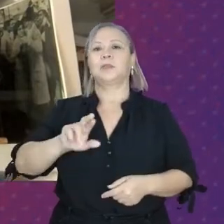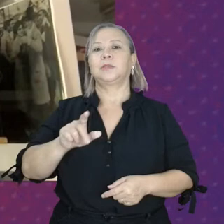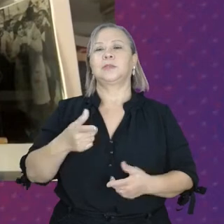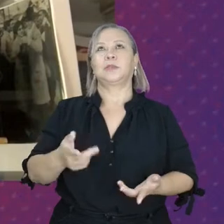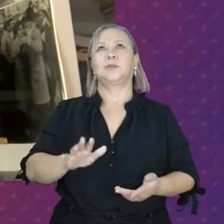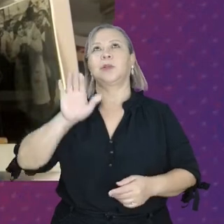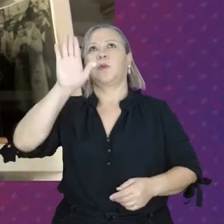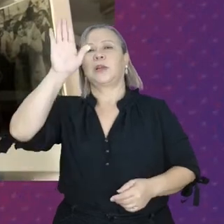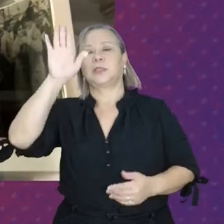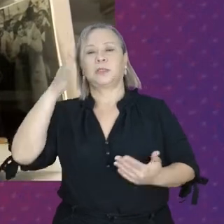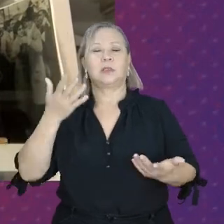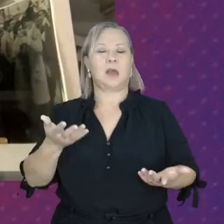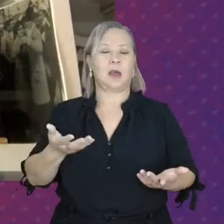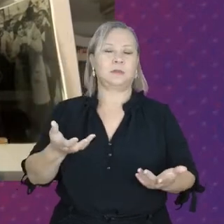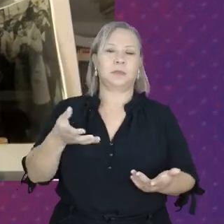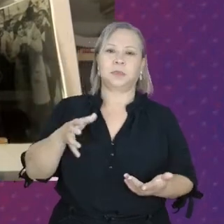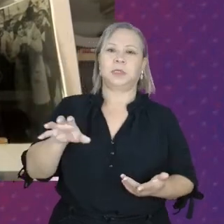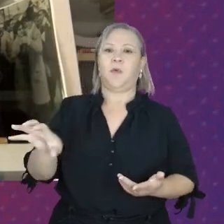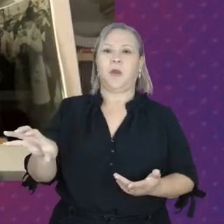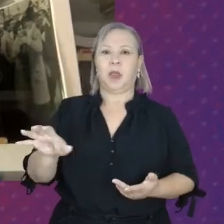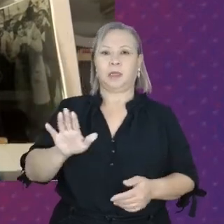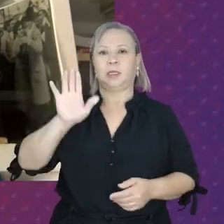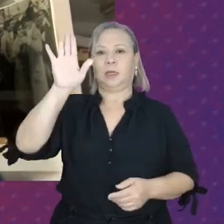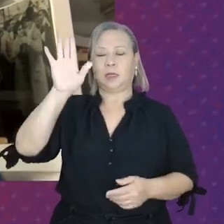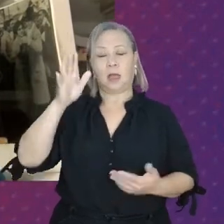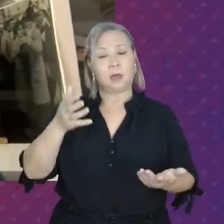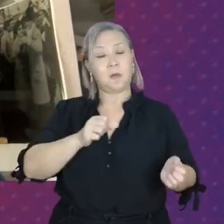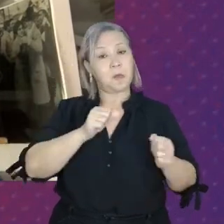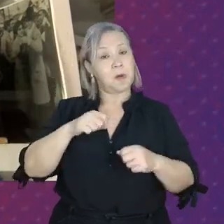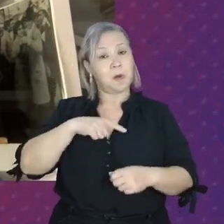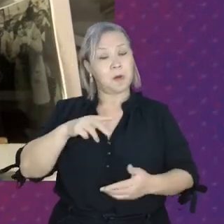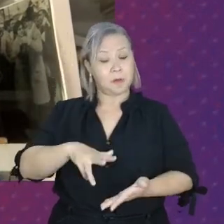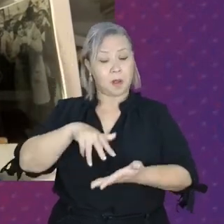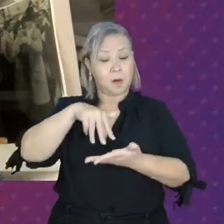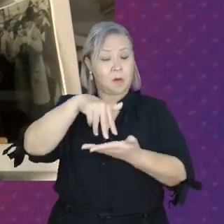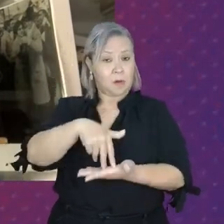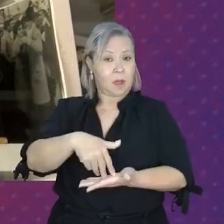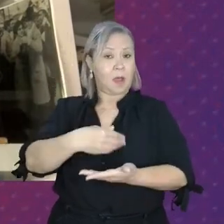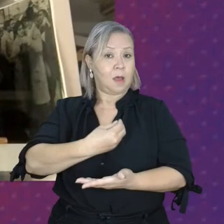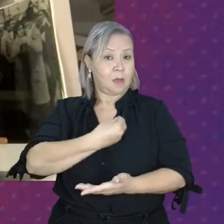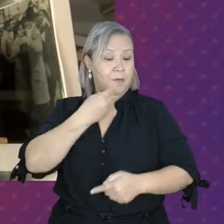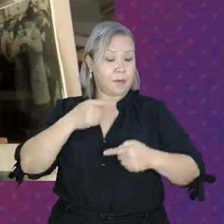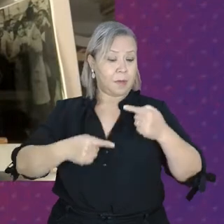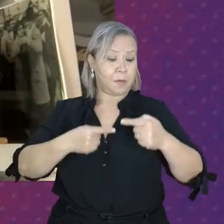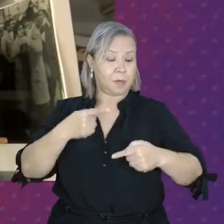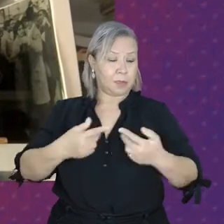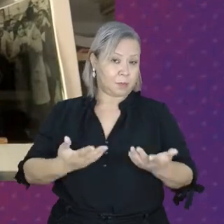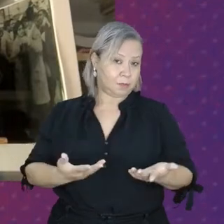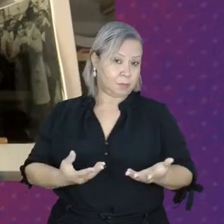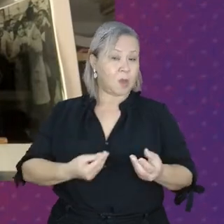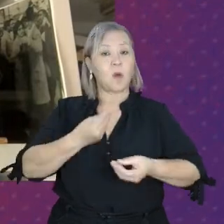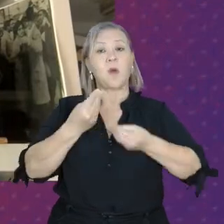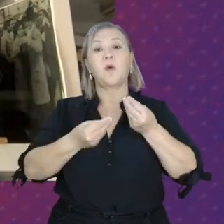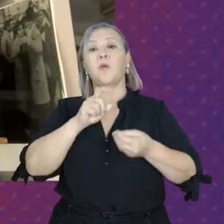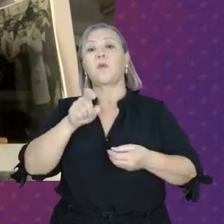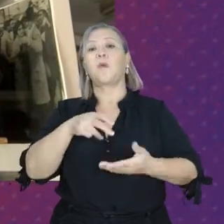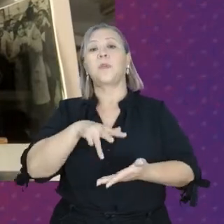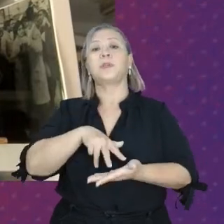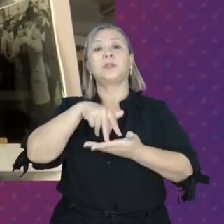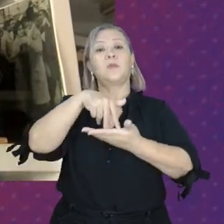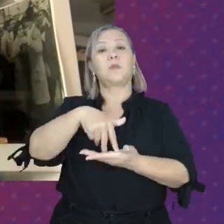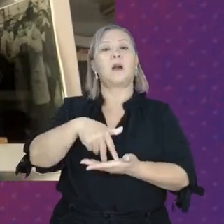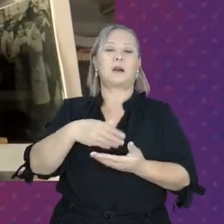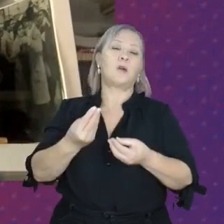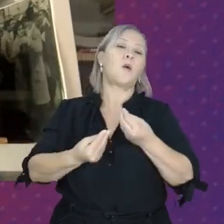ser candidatas nesse momento, podem ter lugar na vida política. E como é esse lugar? Participando dos